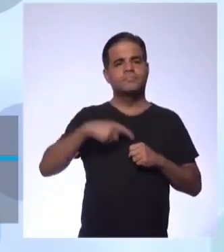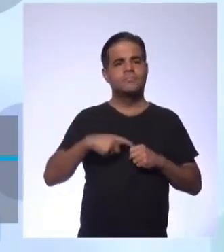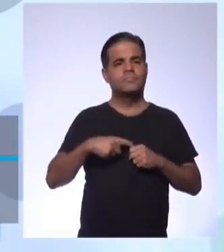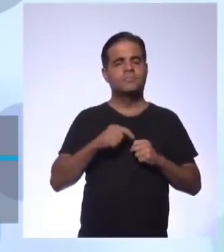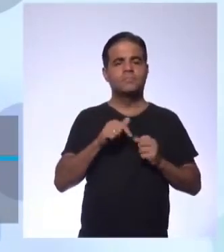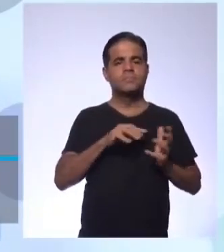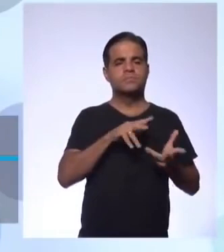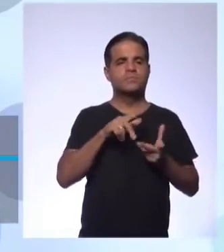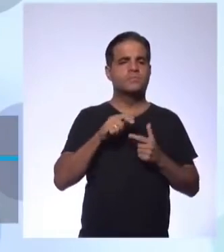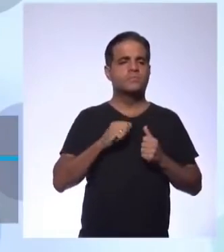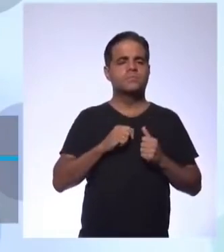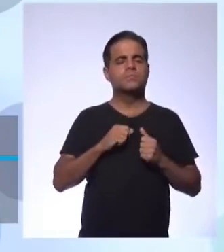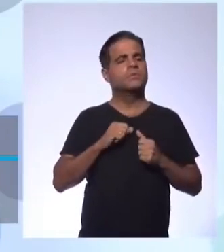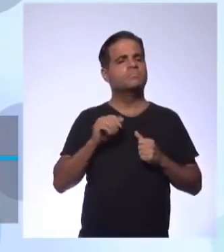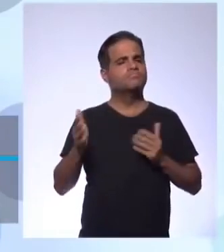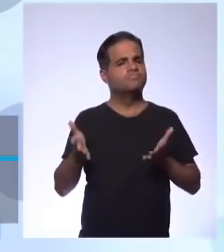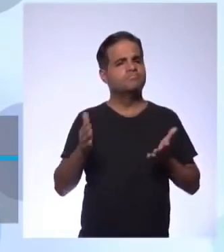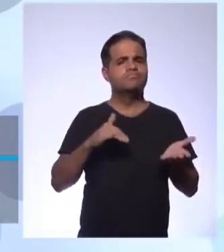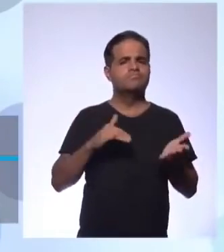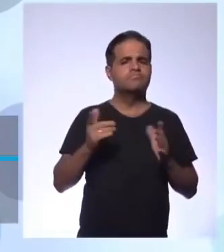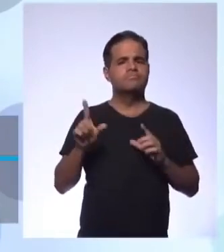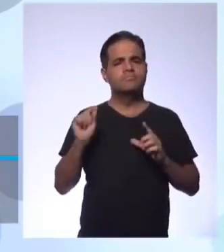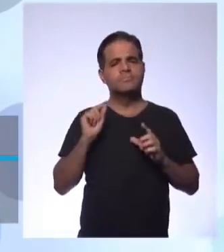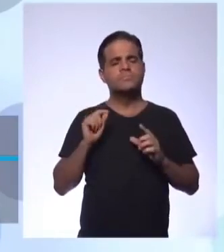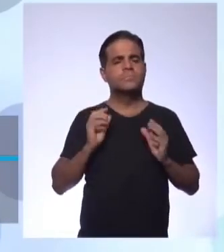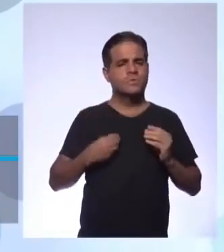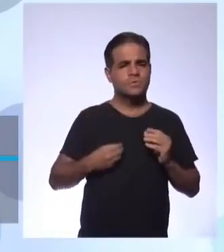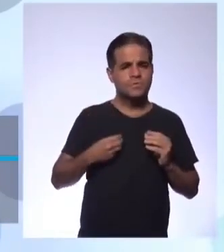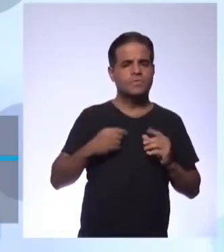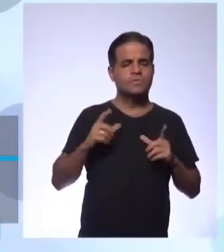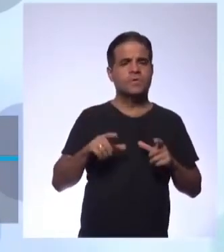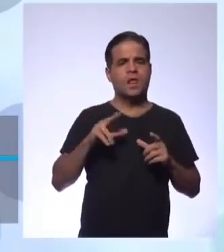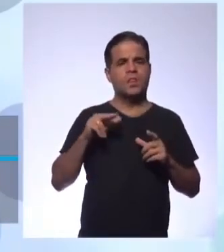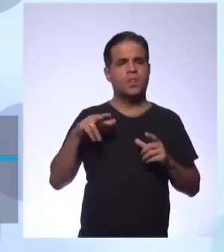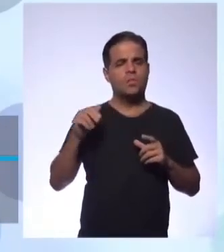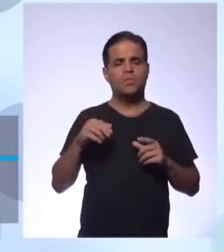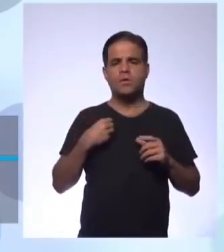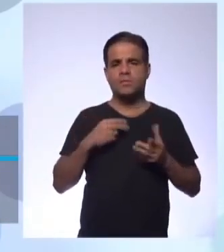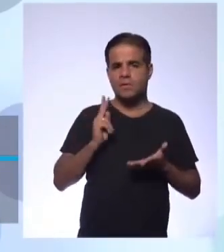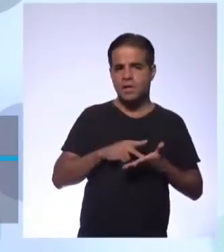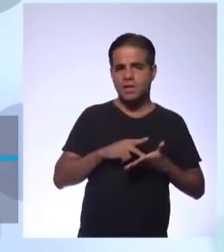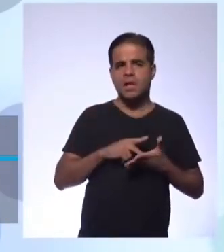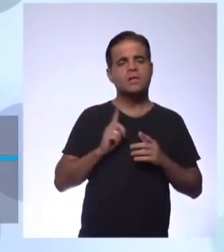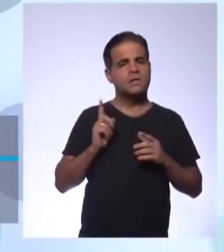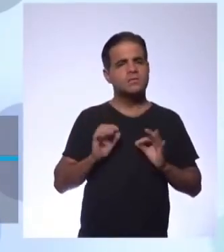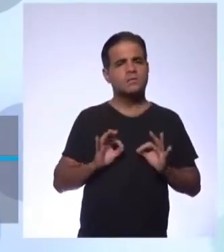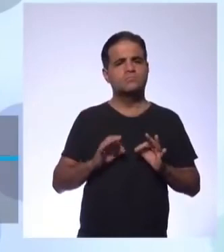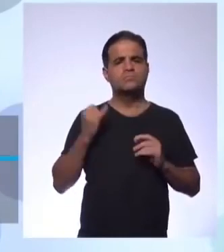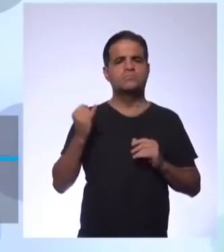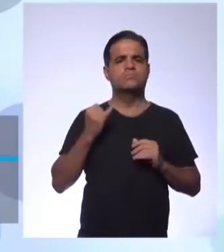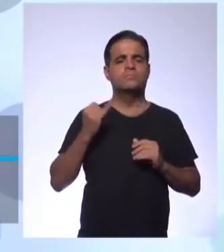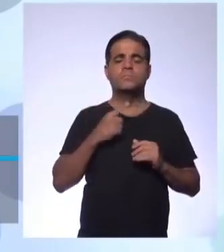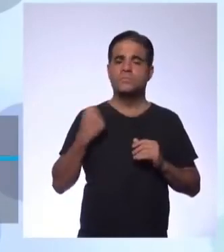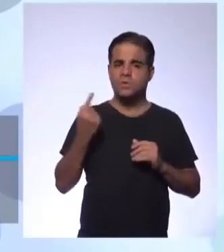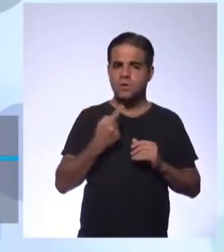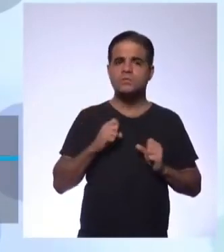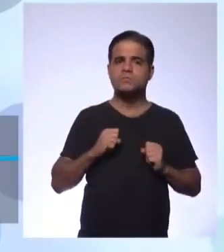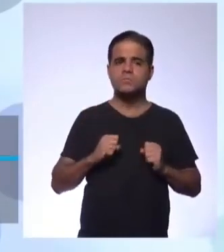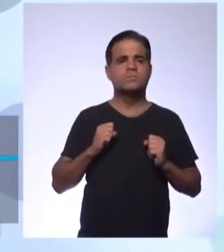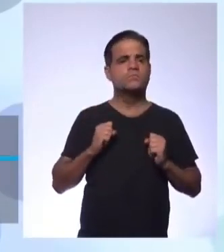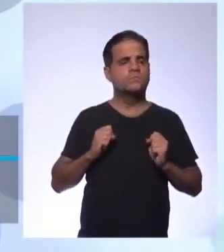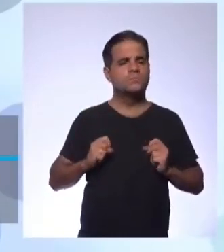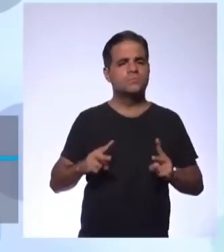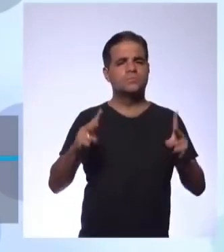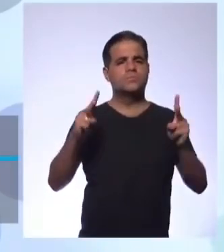esse mundo. Então, existe um momento de escolha, vivo na Terra do Nunca ou vivo na realidade. Então, isso é muito importante para que nós